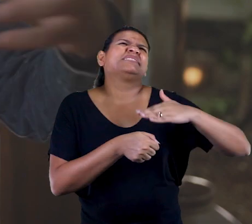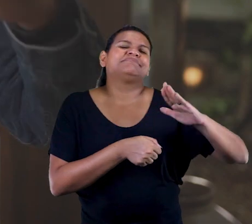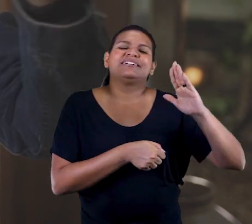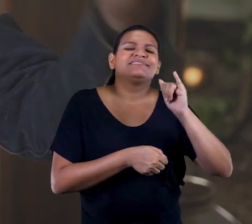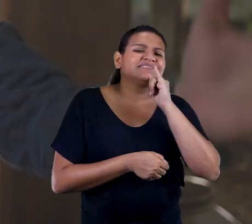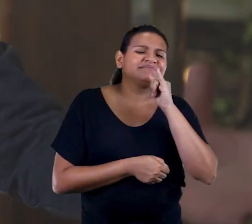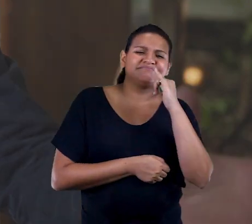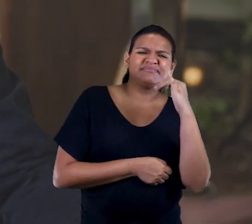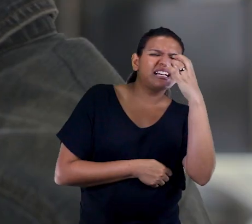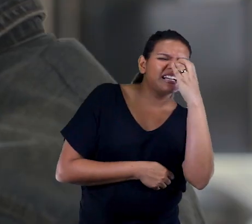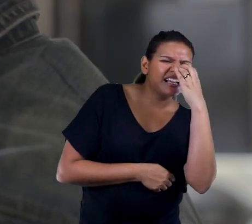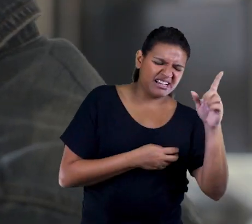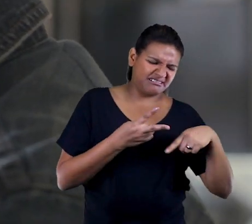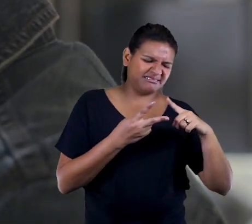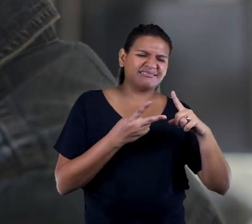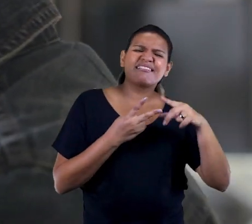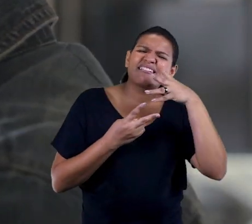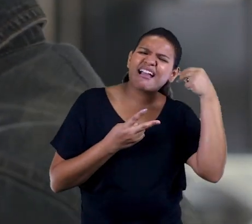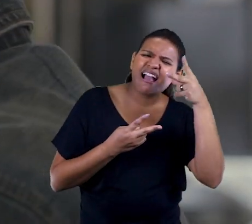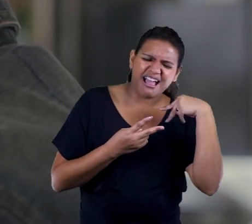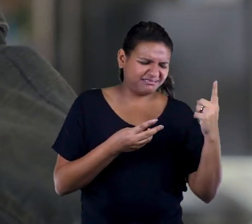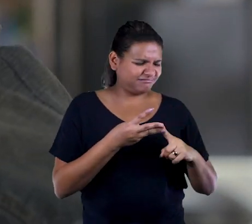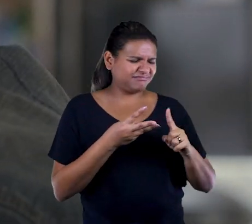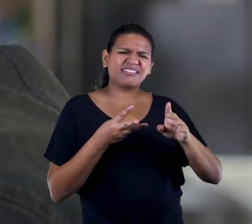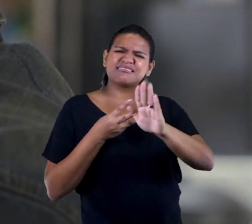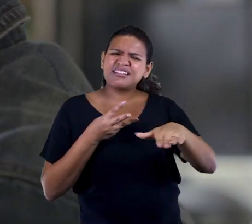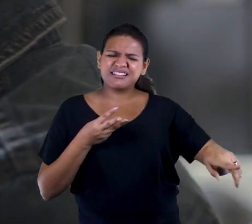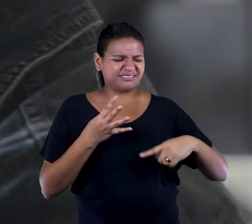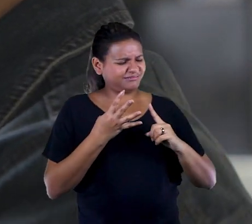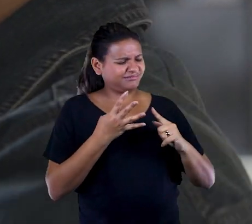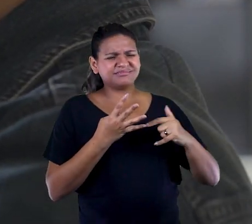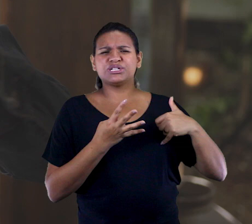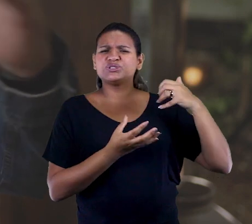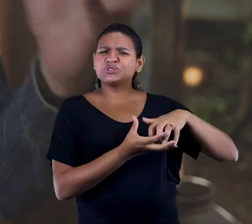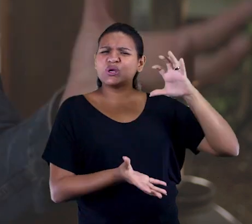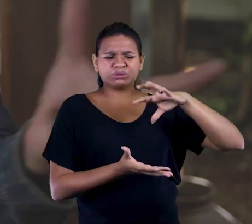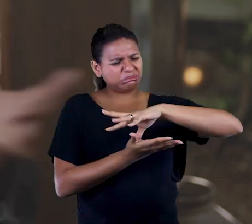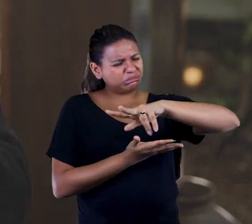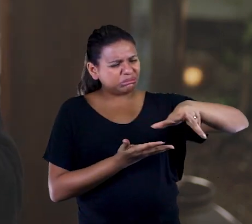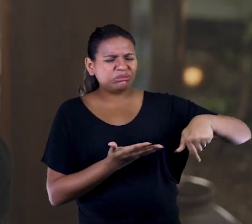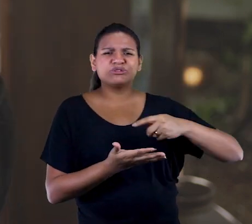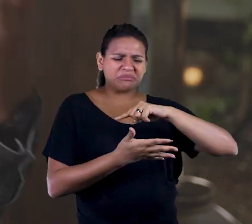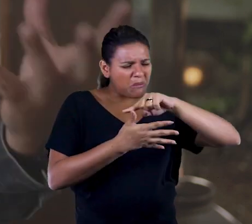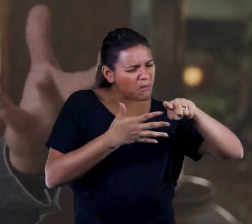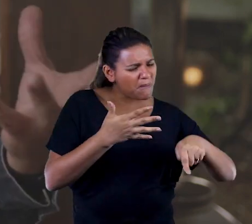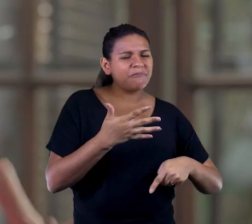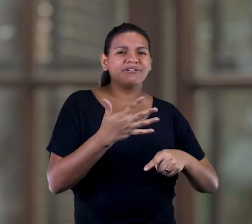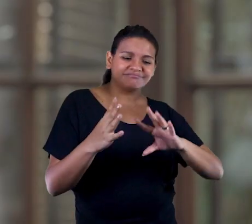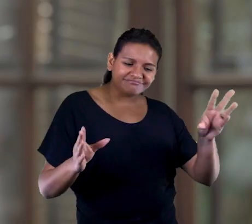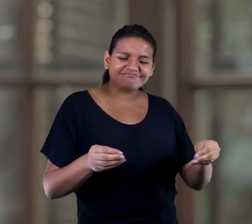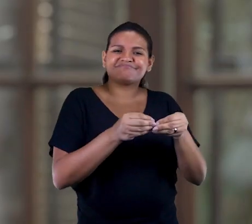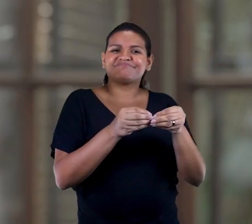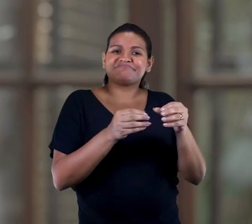família multiespécie. Cães, gatos, crianças, pessoas idosas, vivendo de uma forma familiar.